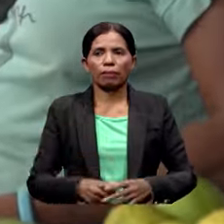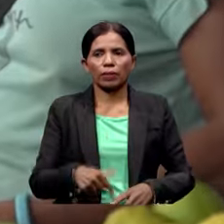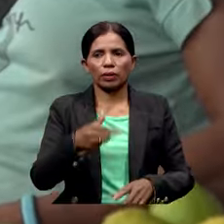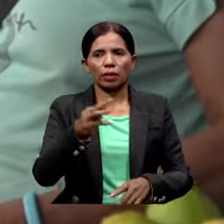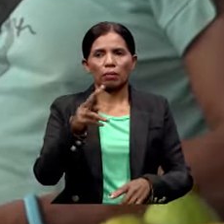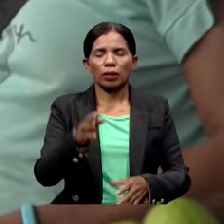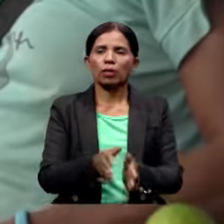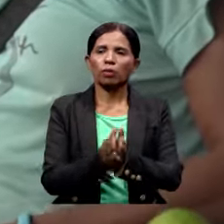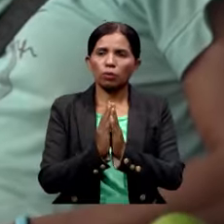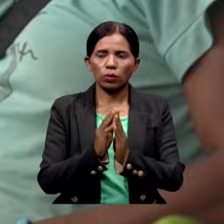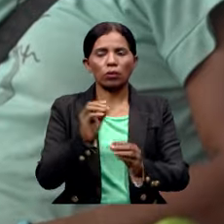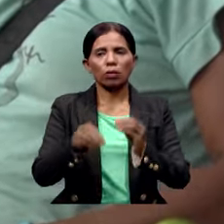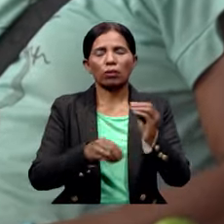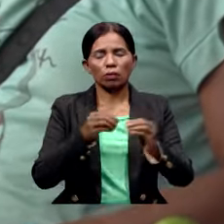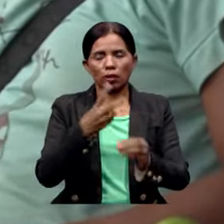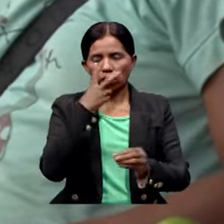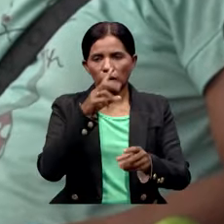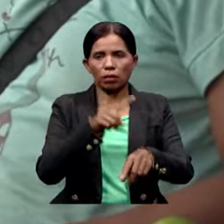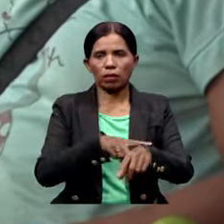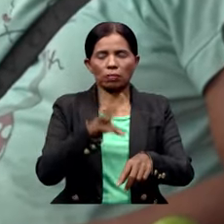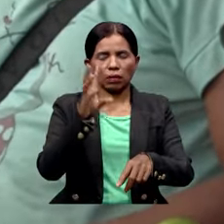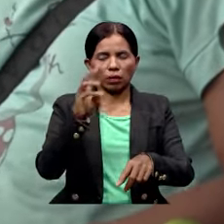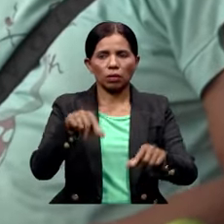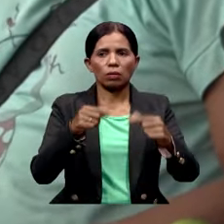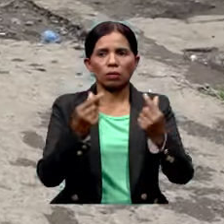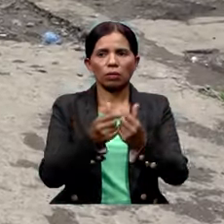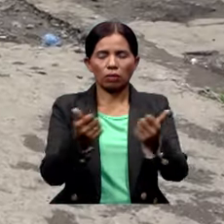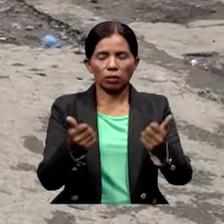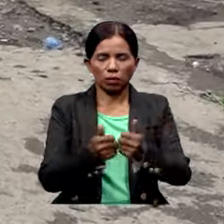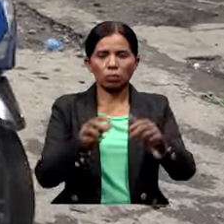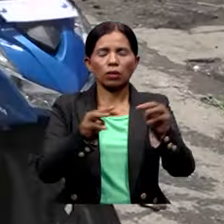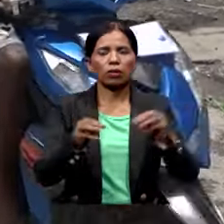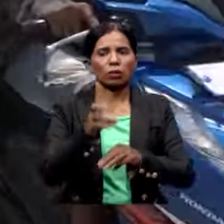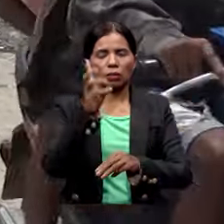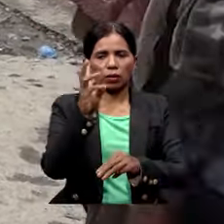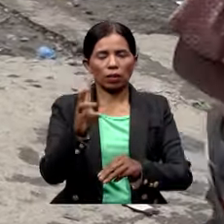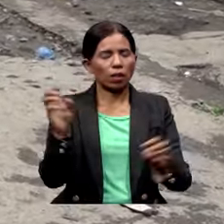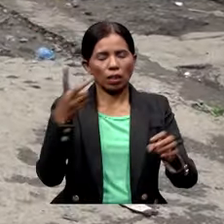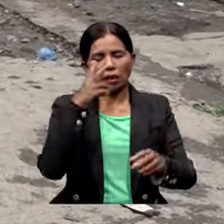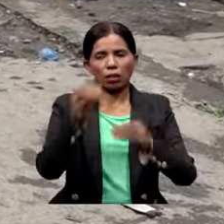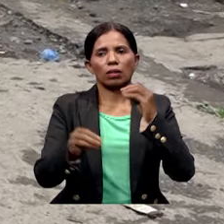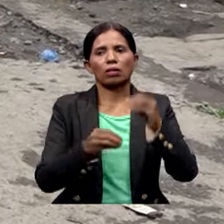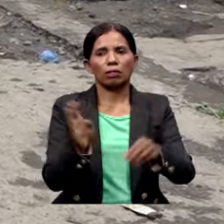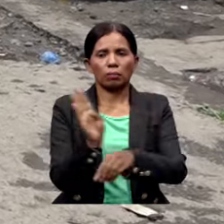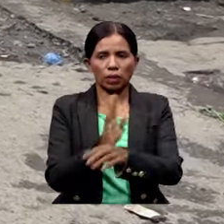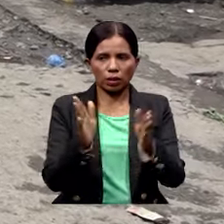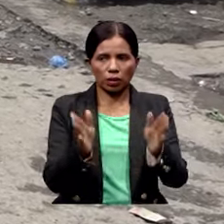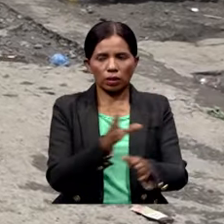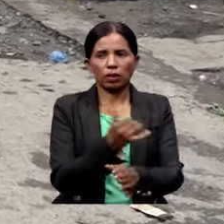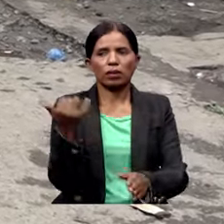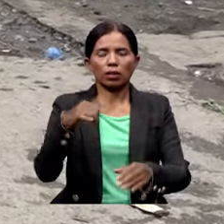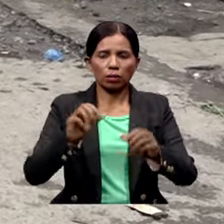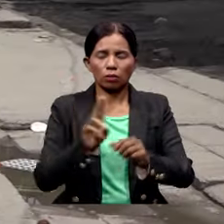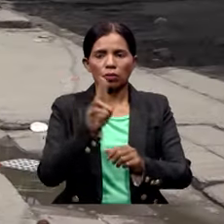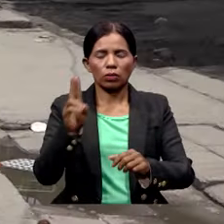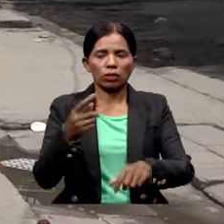Mos husu kona bat tambasatu kunem baleten equipa autoridade município Dili la halo kontrolu ba negociante sira nu ne sira